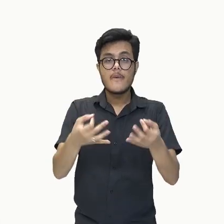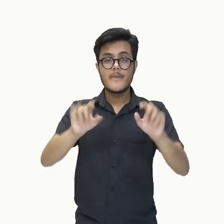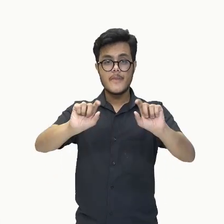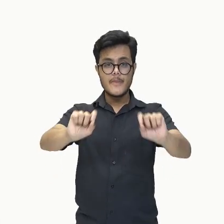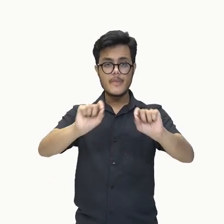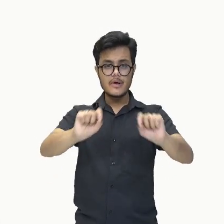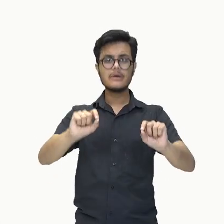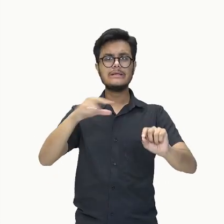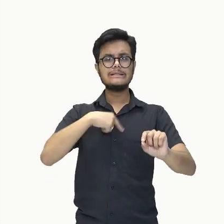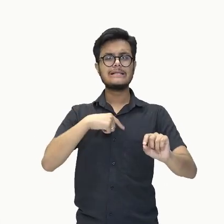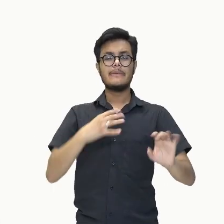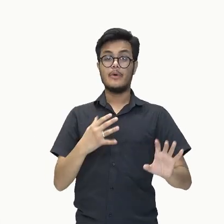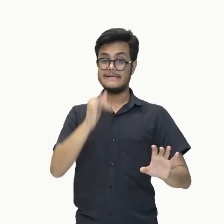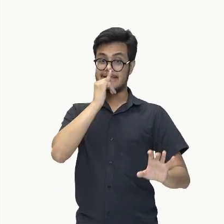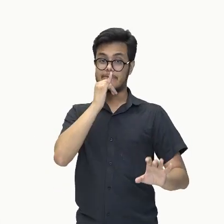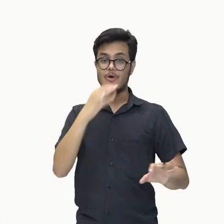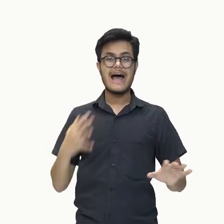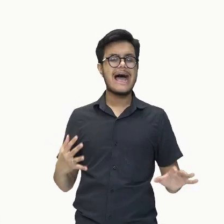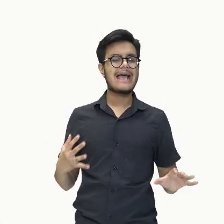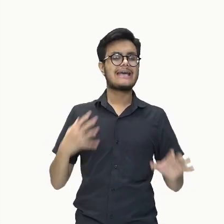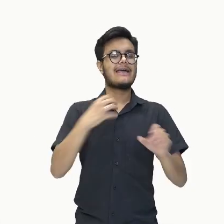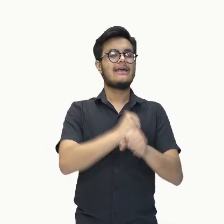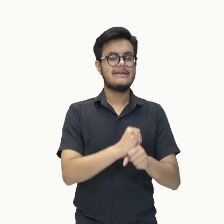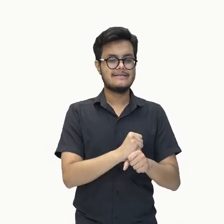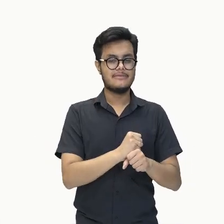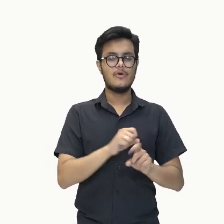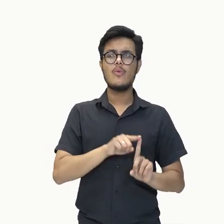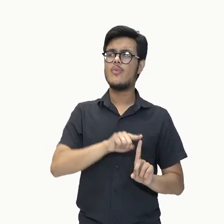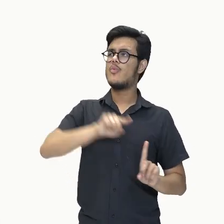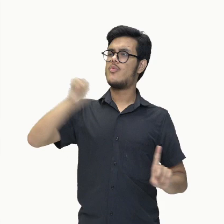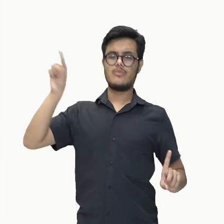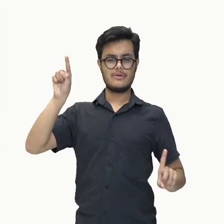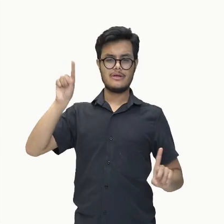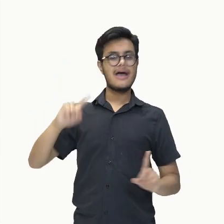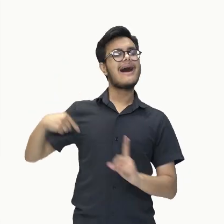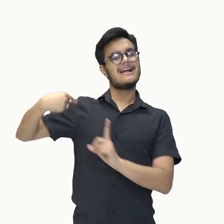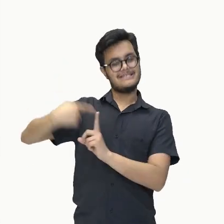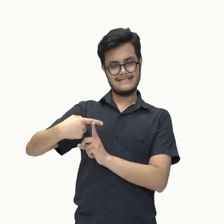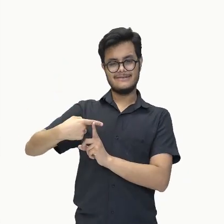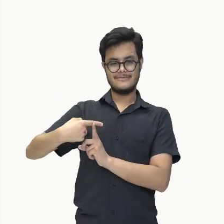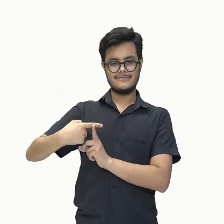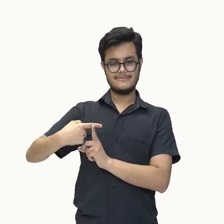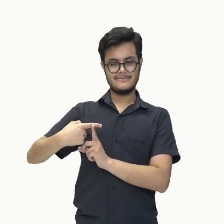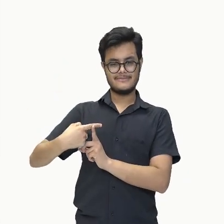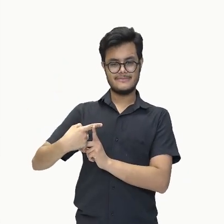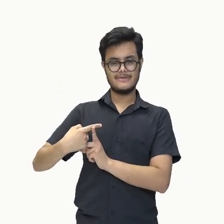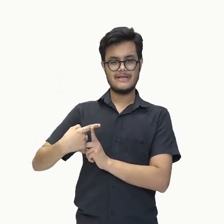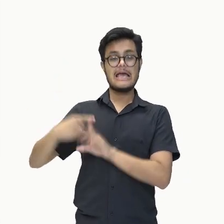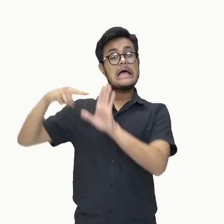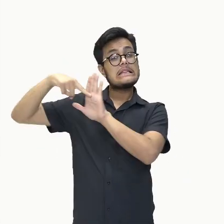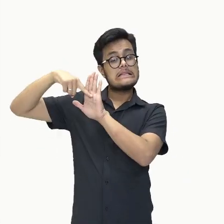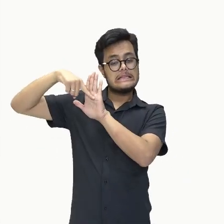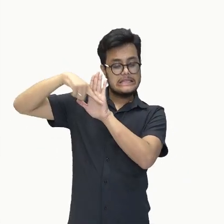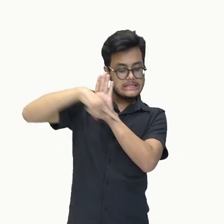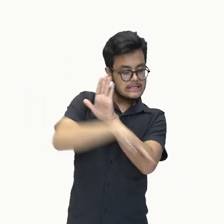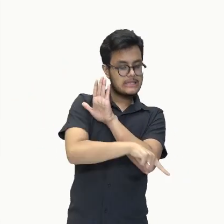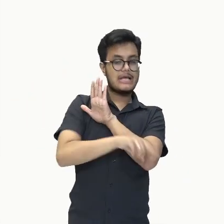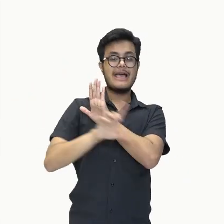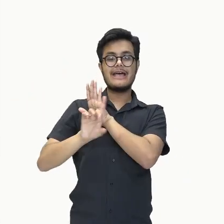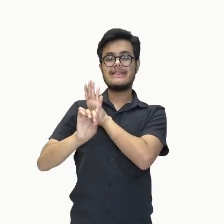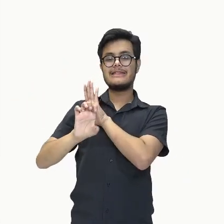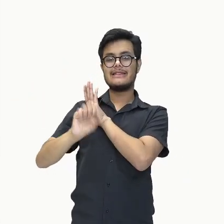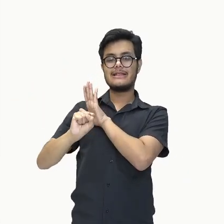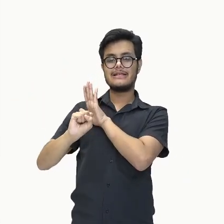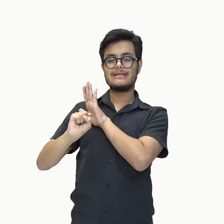existe acréscimo, a fórmula é uma adição. Então, todos esses fatores aqui,